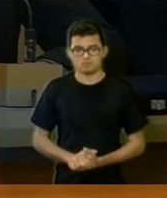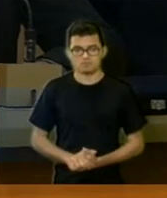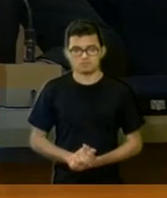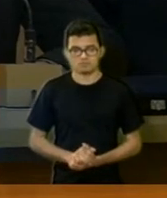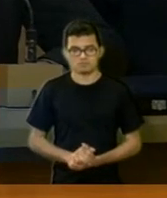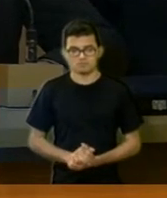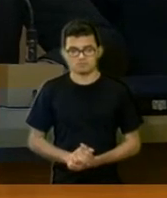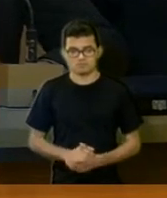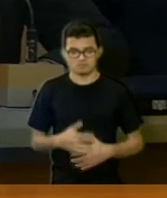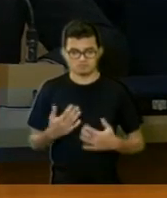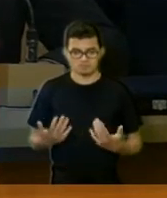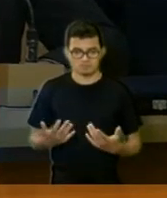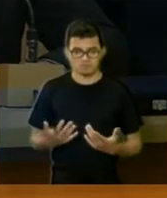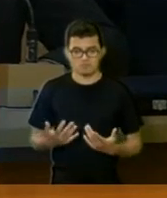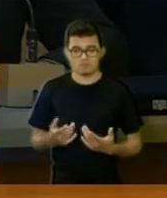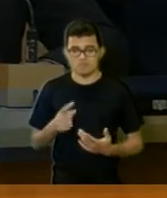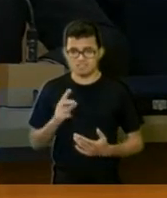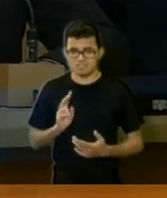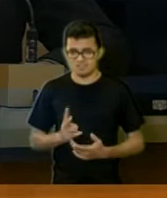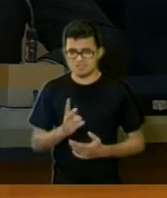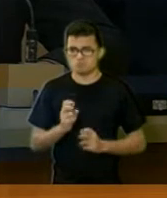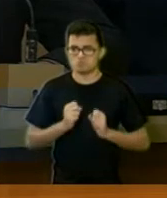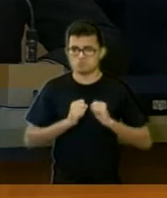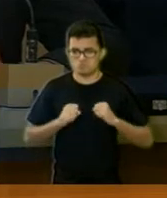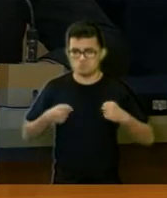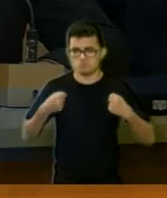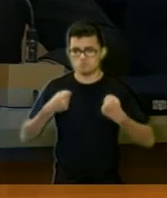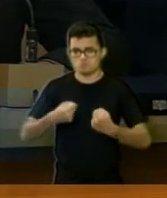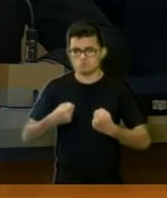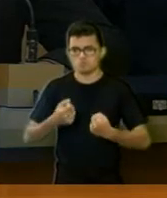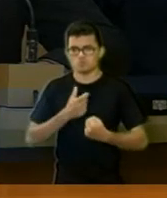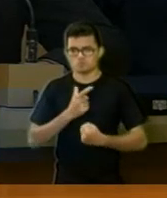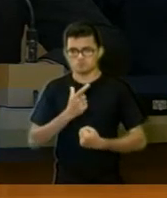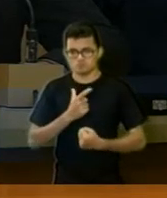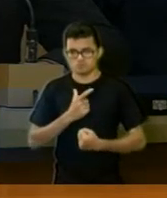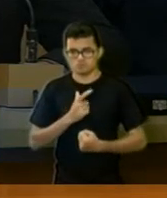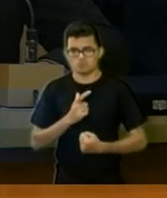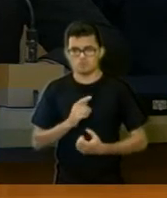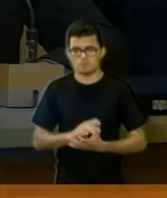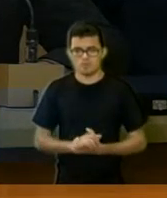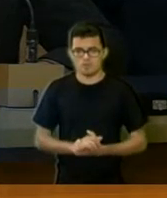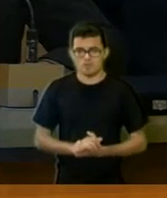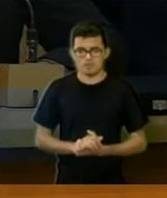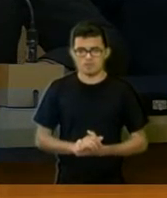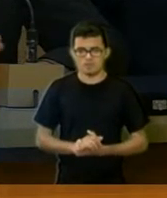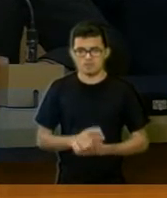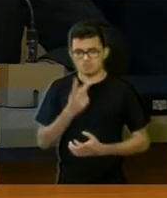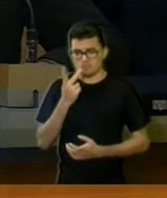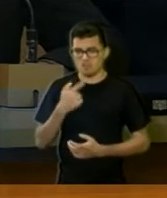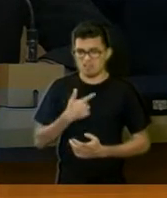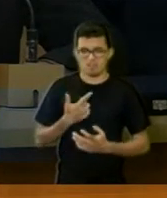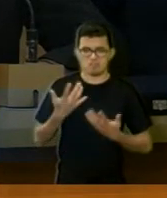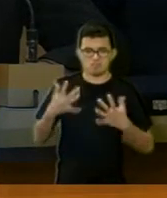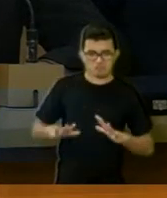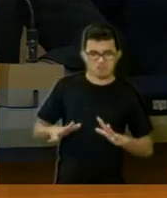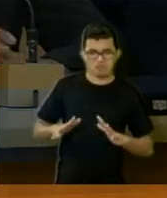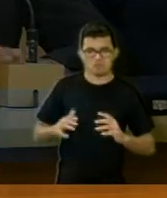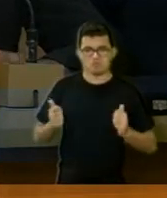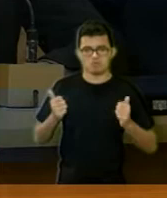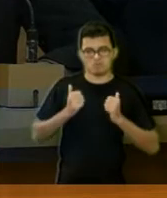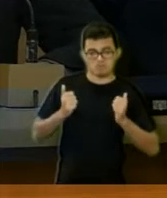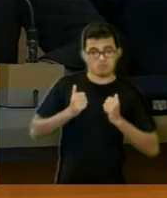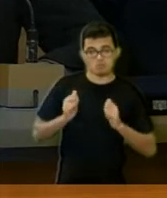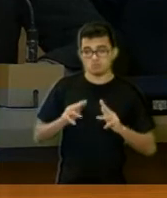né, já foi falado aqui, nunca mediu esforços para fazer, nunca disse, não, eu não vou. Né? Eu me lembro de